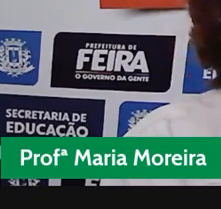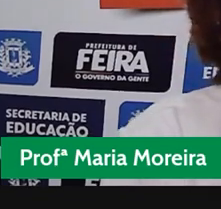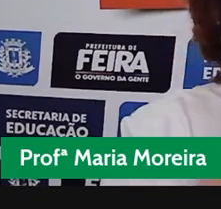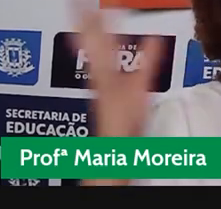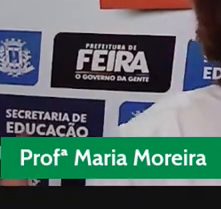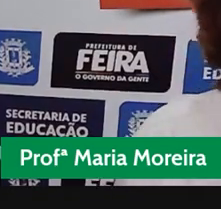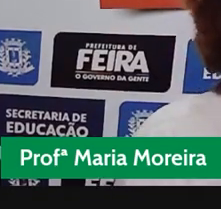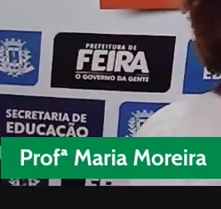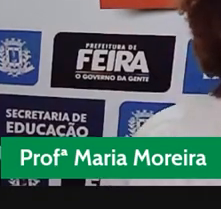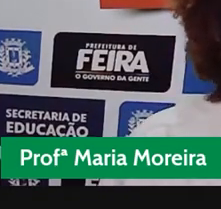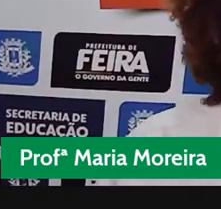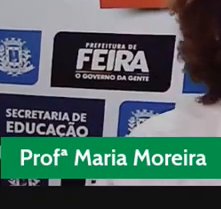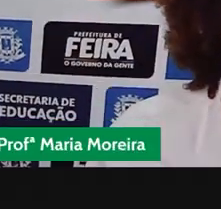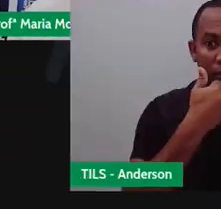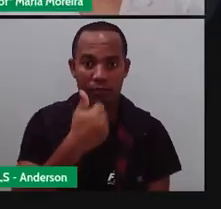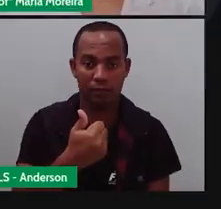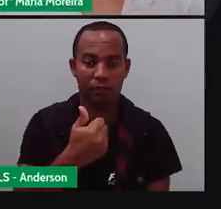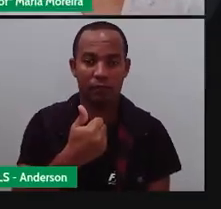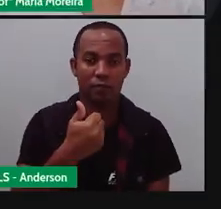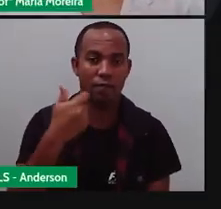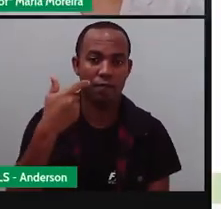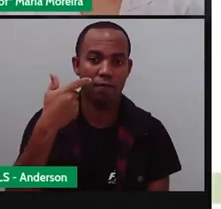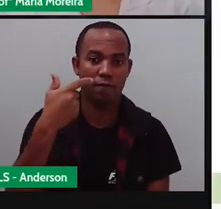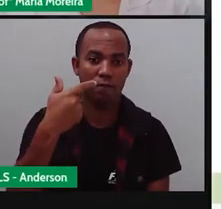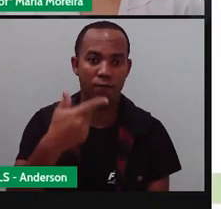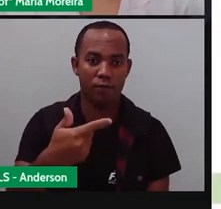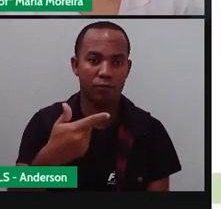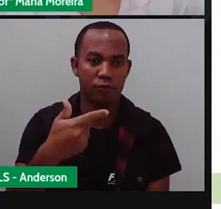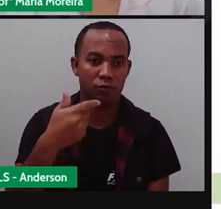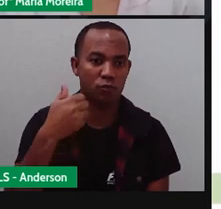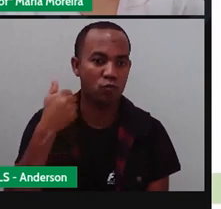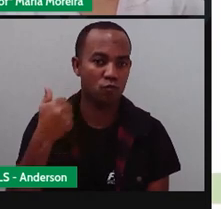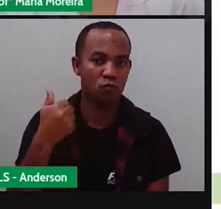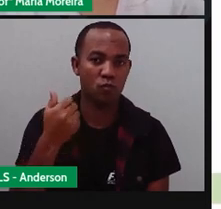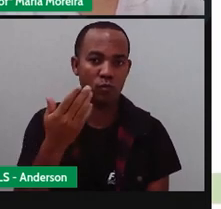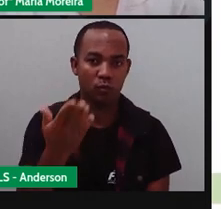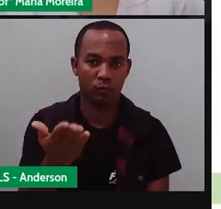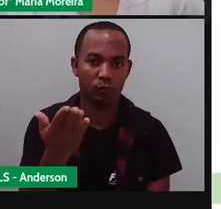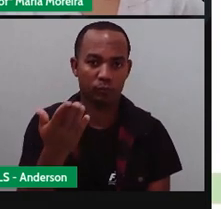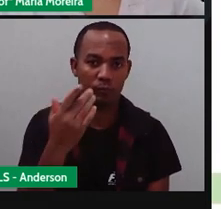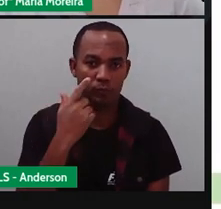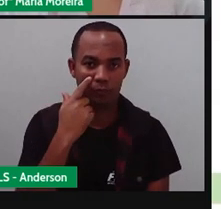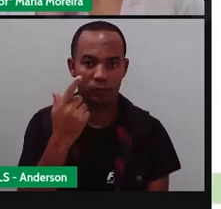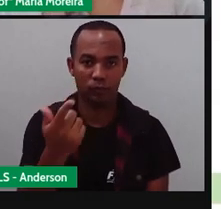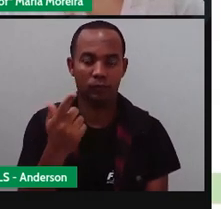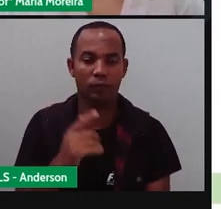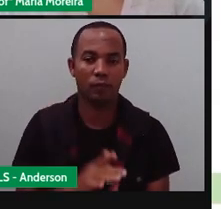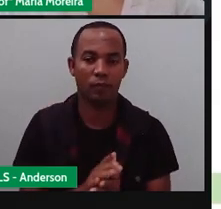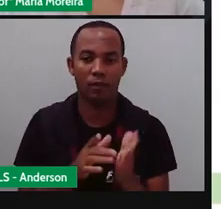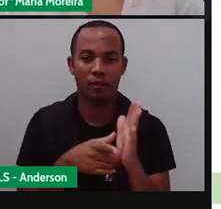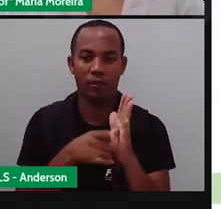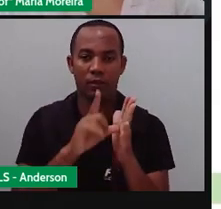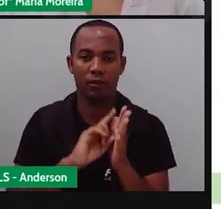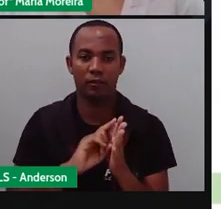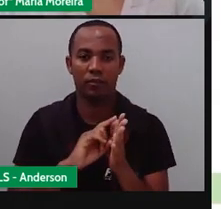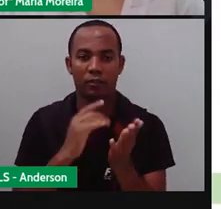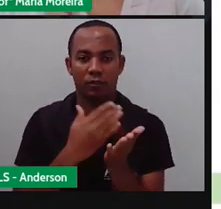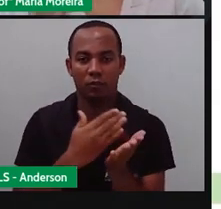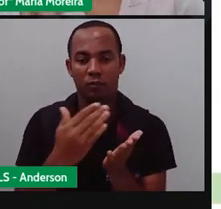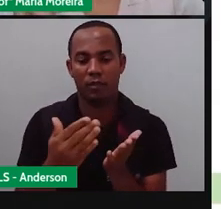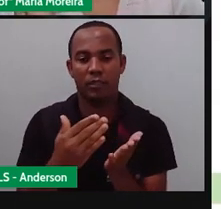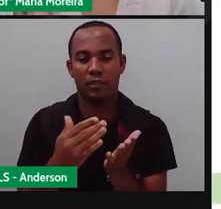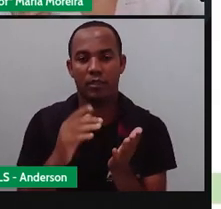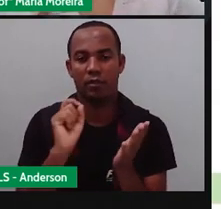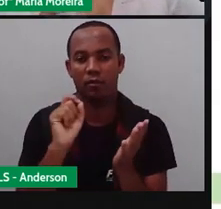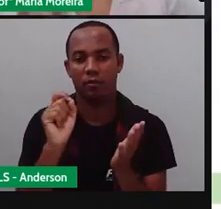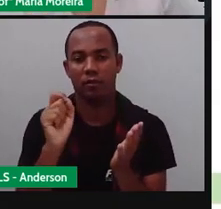né vamos Bom dia que o nosso slide Olha só antes de começar né